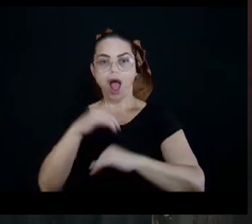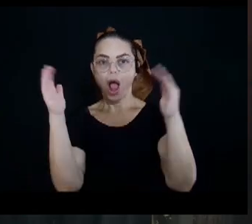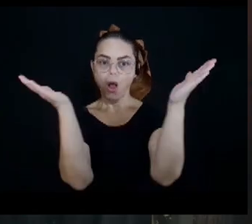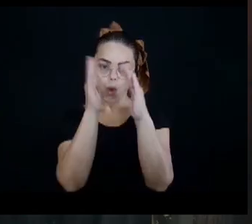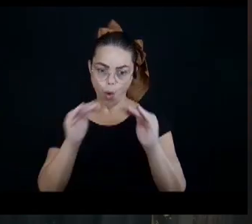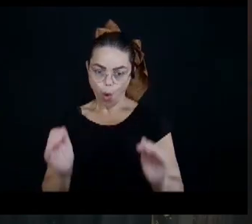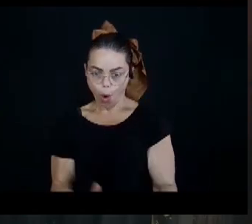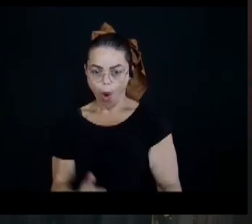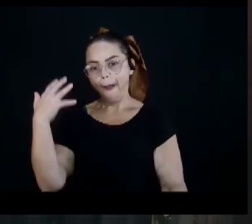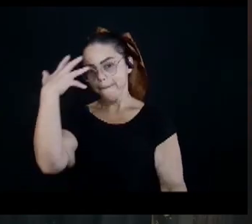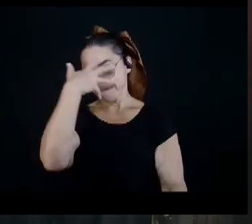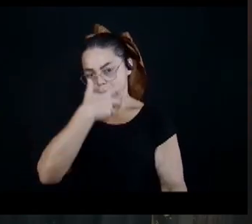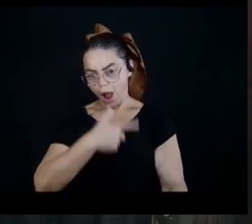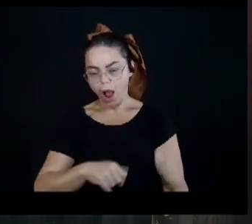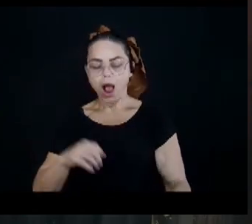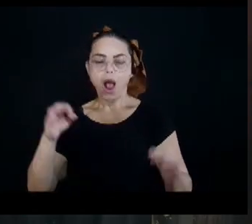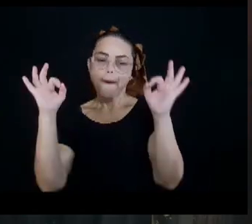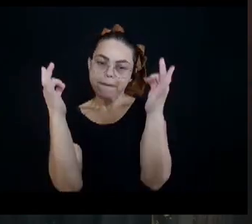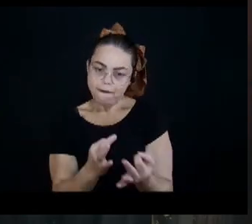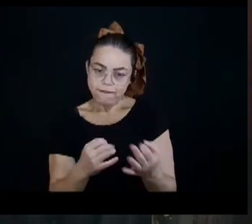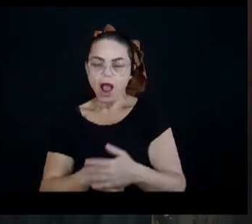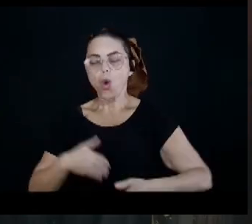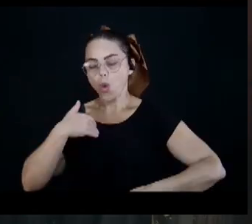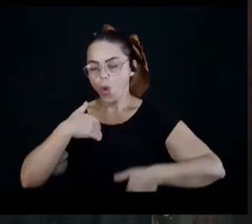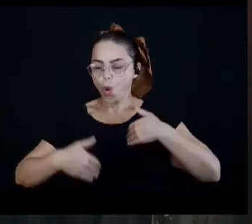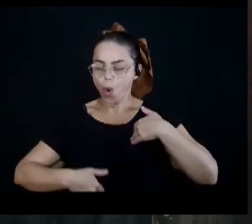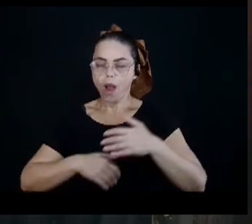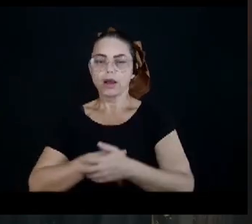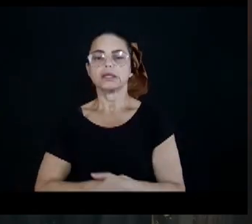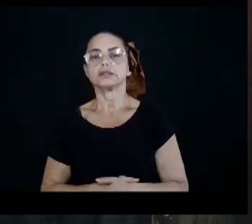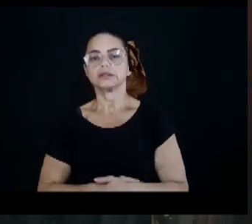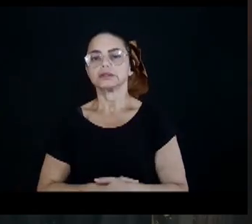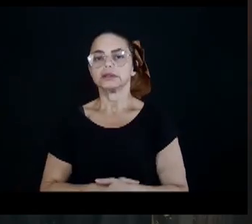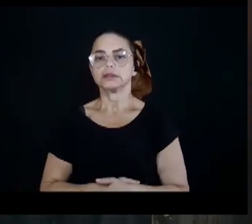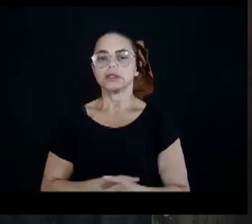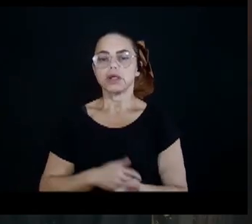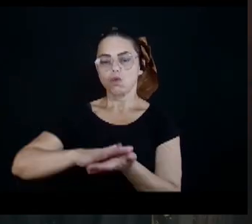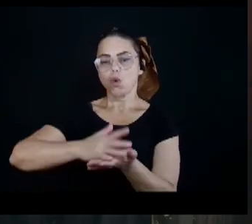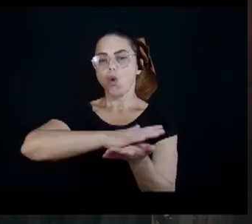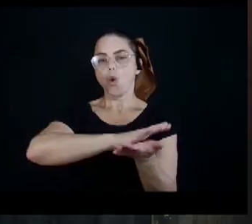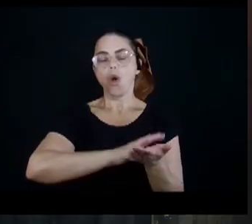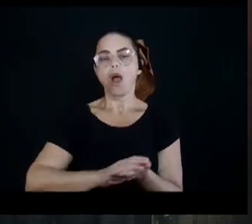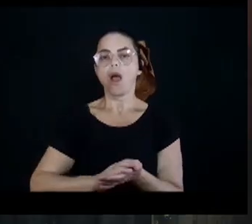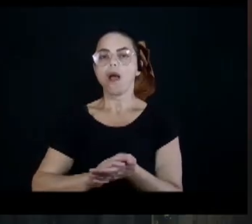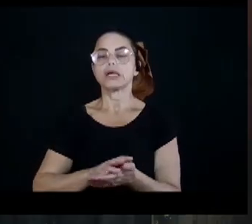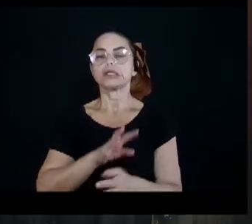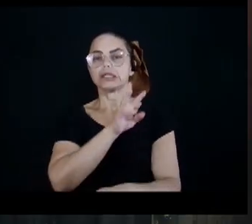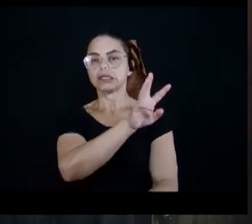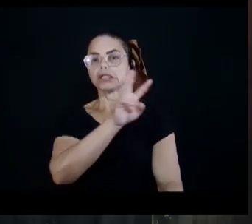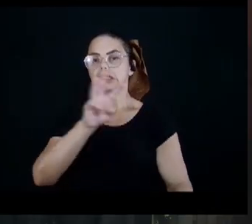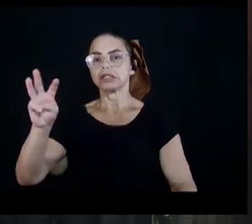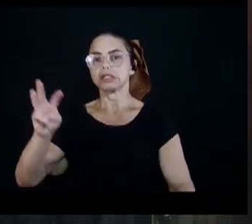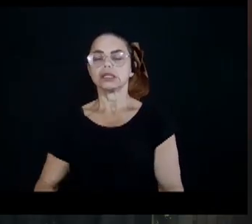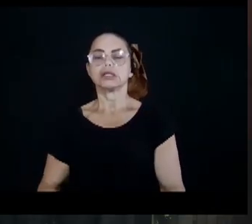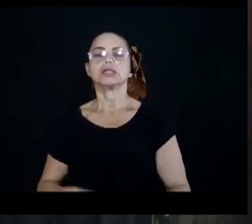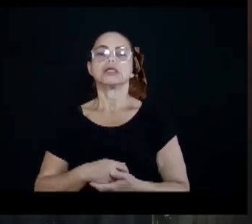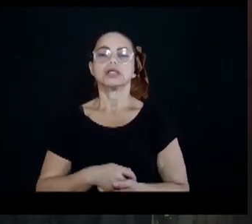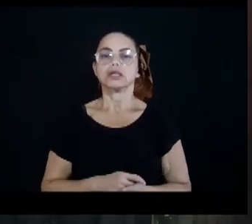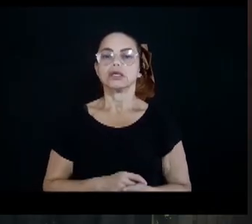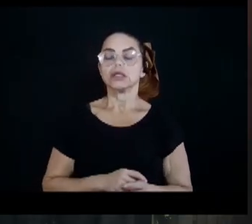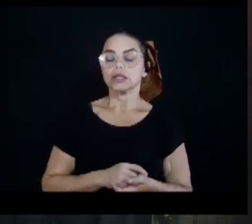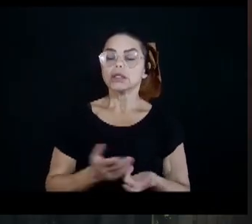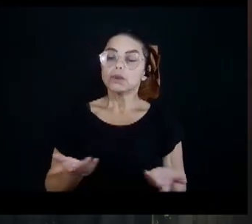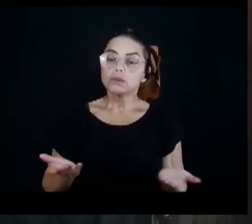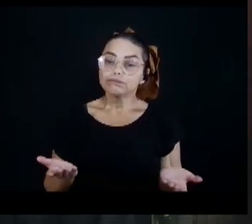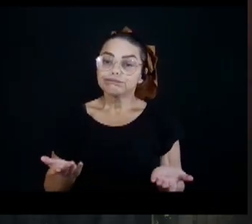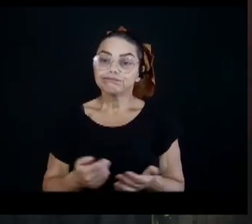né? Enfim, pouco mostrada a beleza plus size também, né? Que já veio esse nome americanizado também. Então, somos